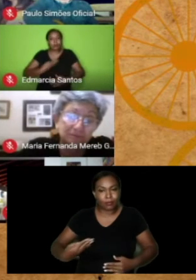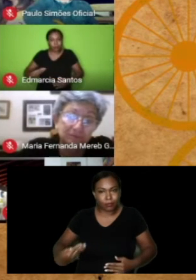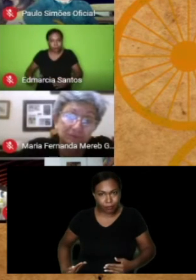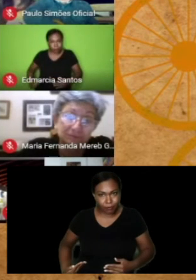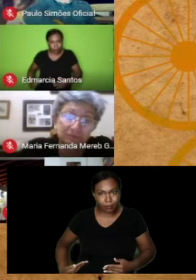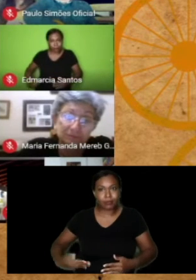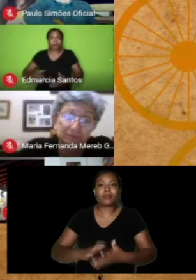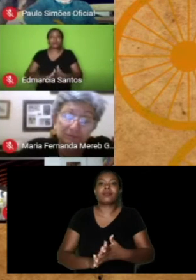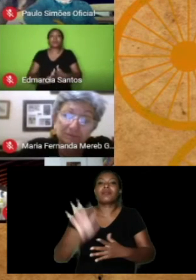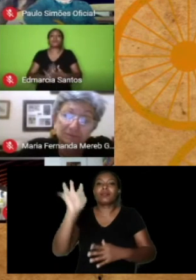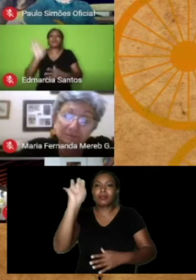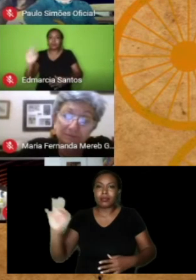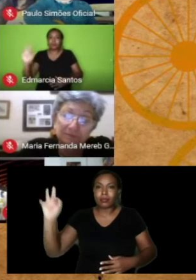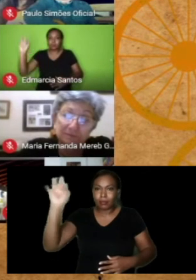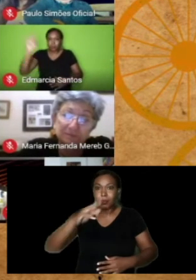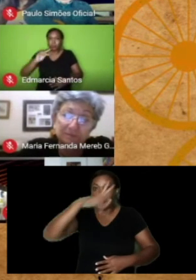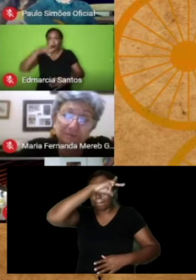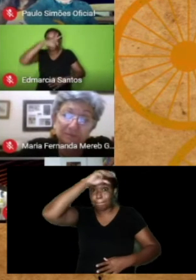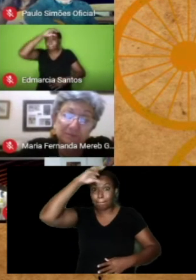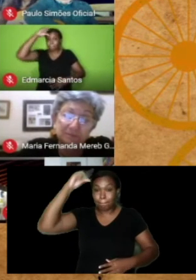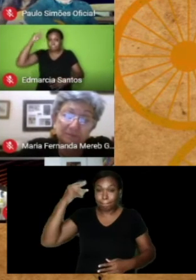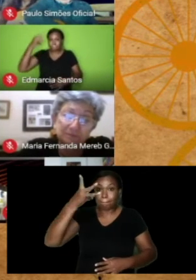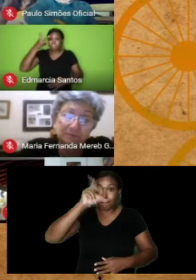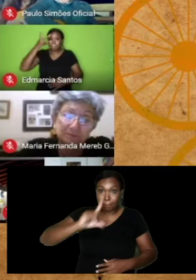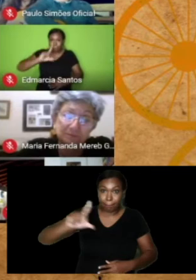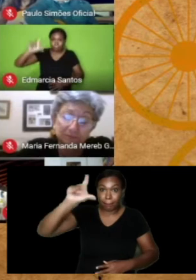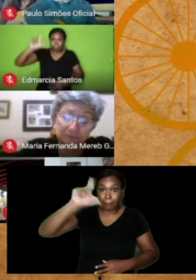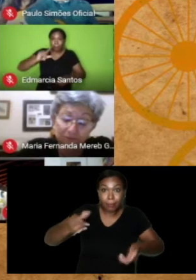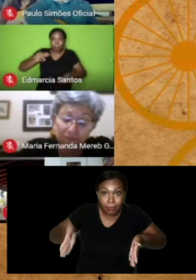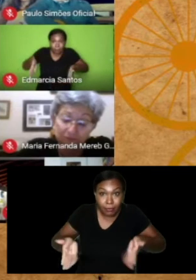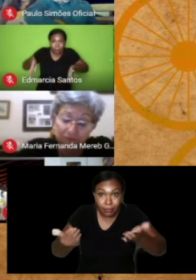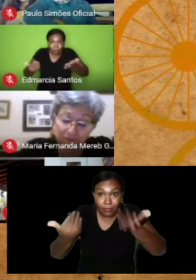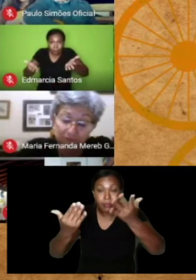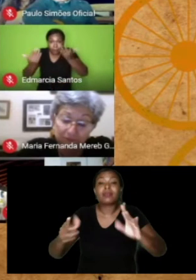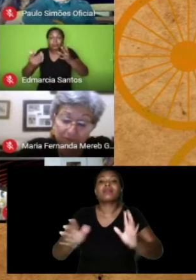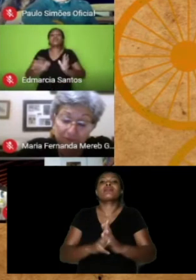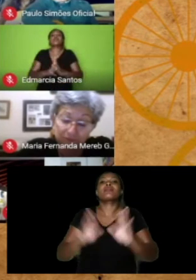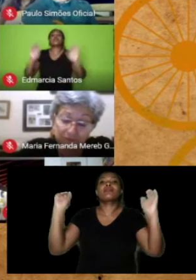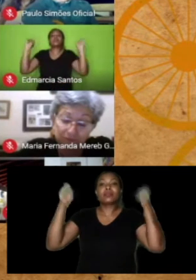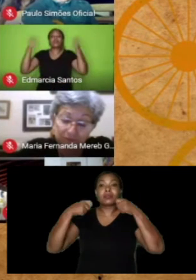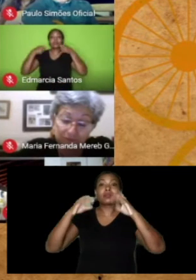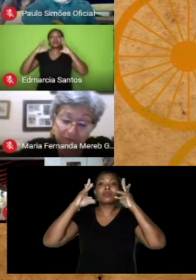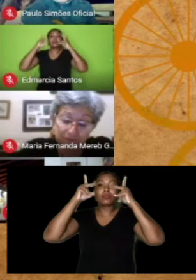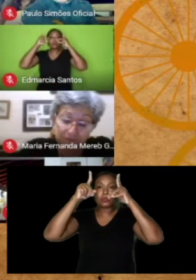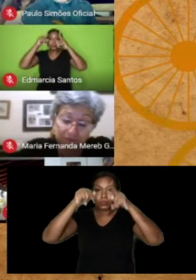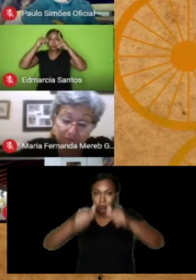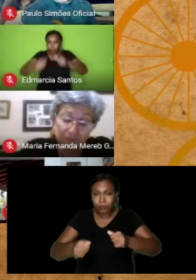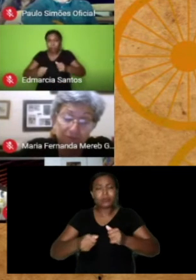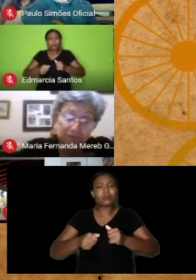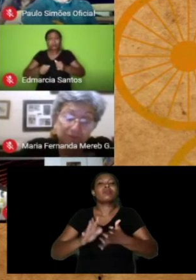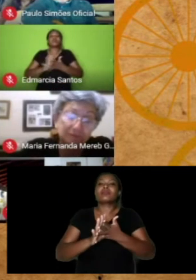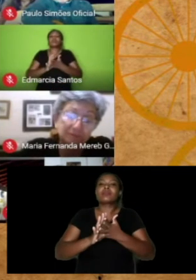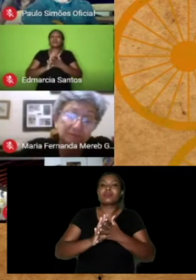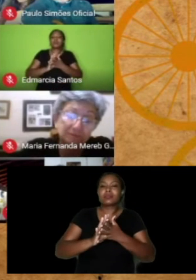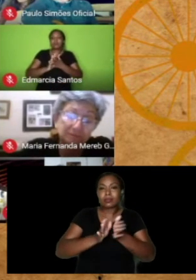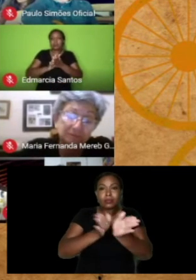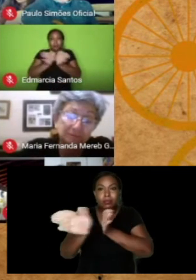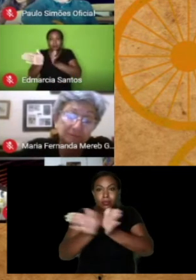Prefeitura Municipal de Três Lagoas. Por meio deste incentivo, foi possível que todas as ações culturais do